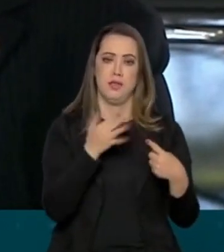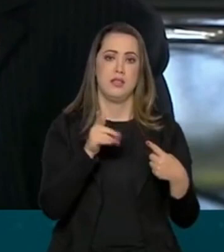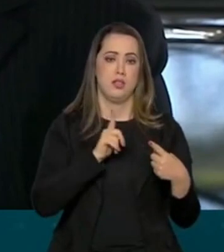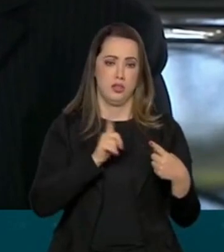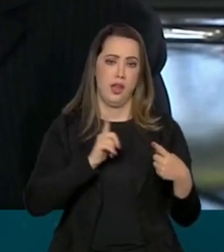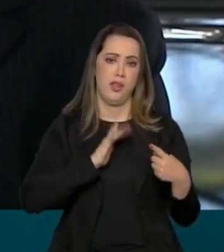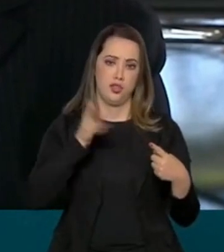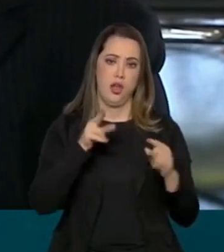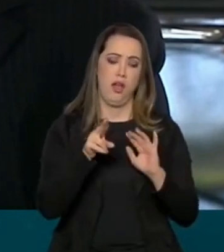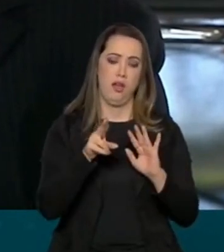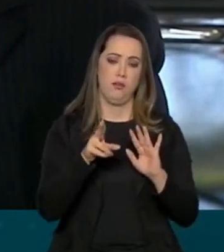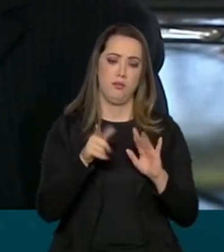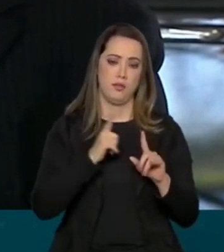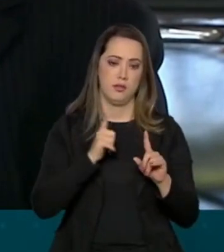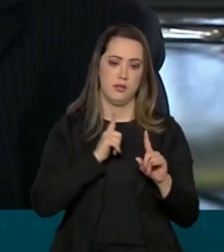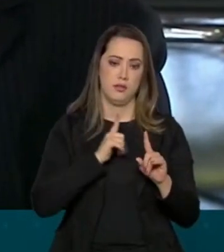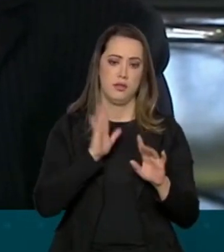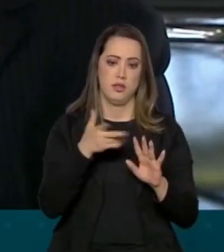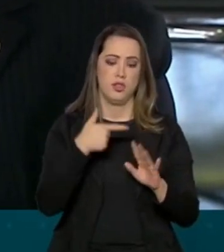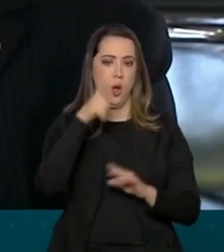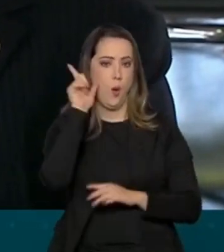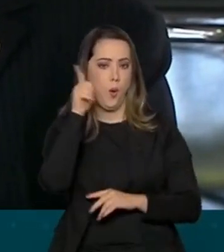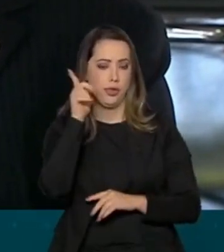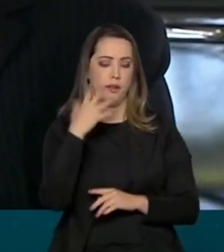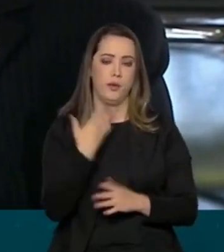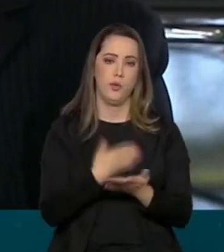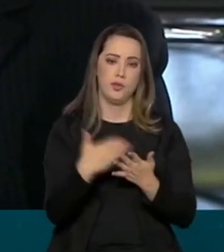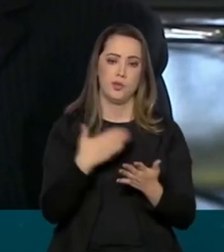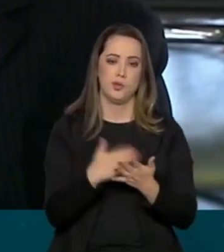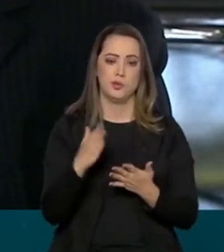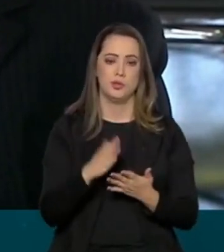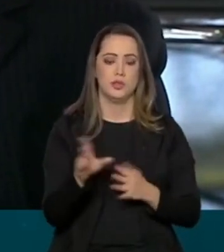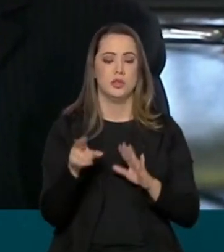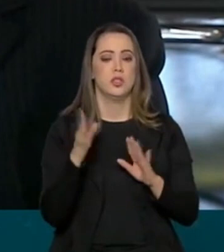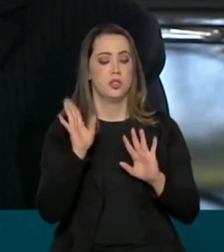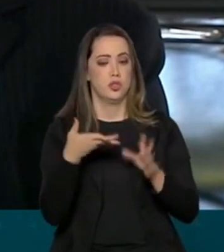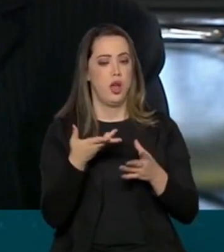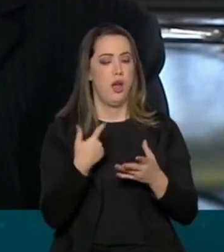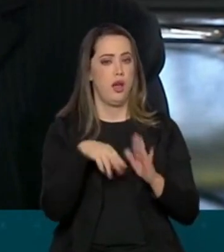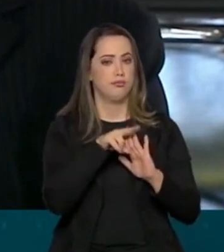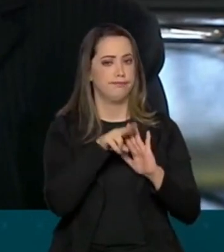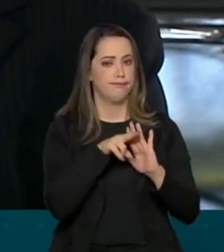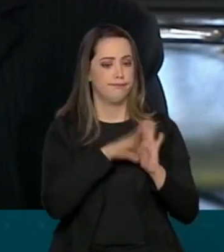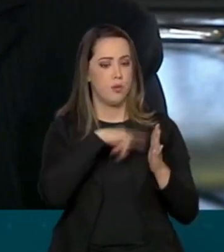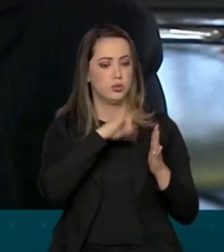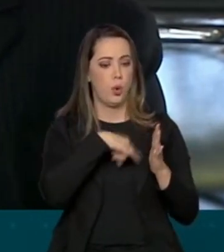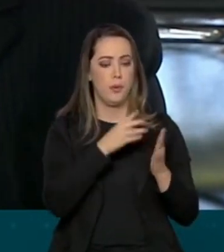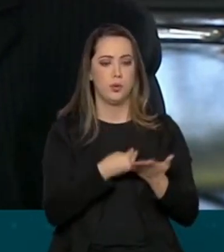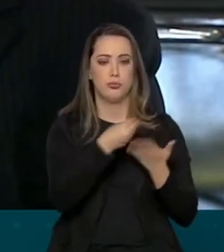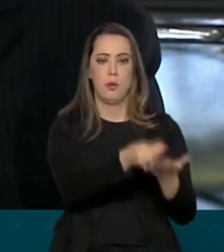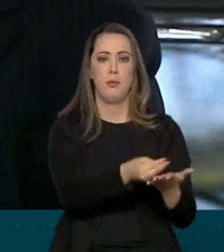tem o protocolo ontem, isso é importante, a data de ontem, então tem o protocolo na Anvisa